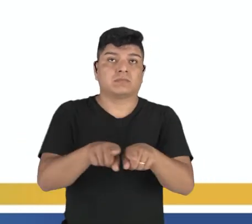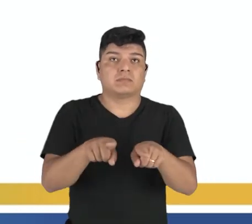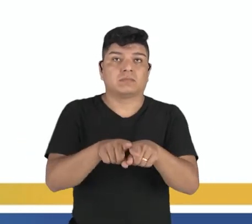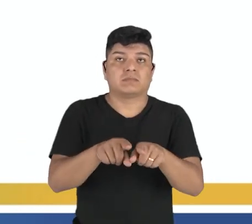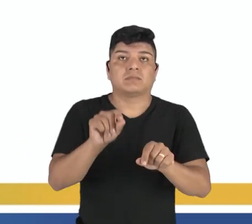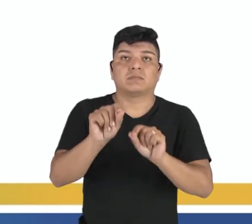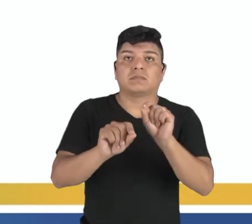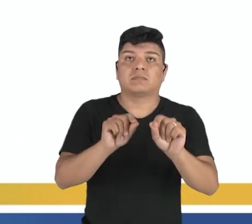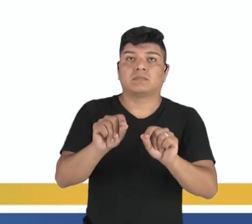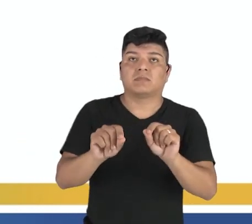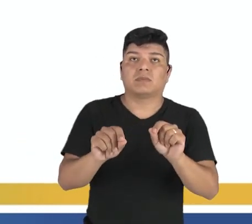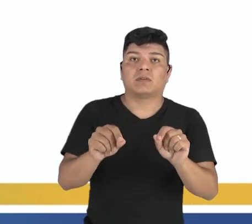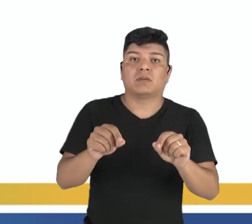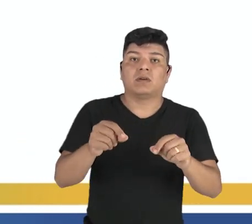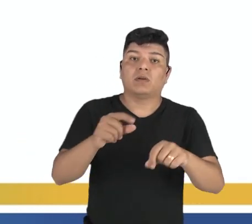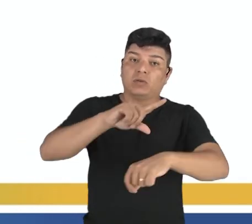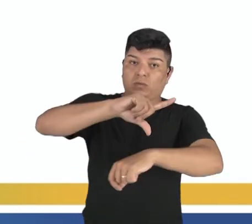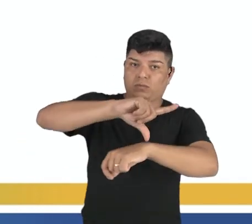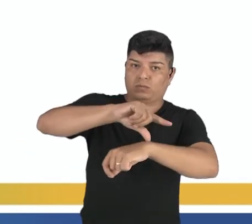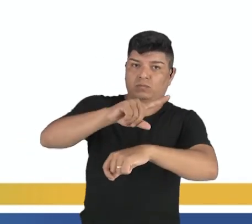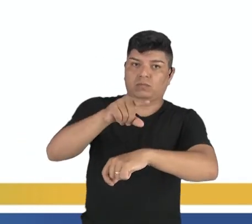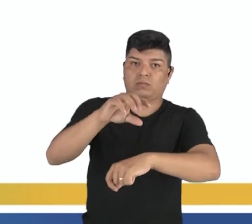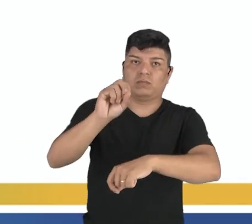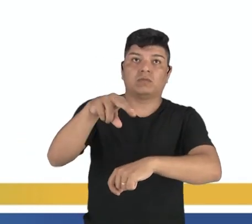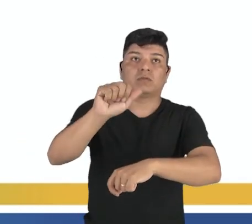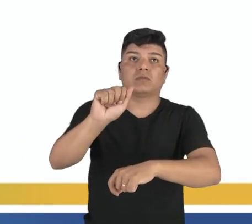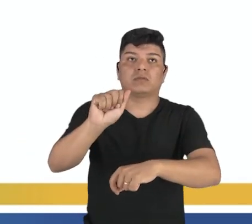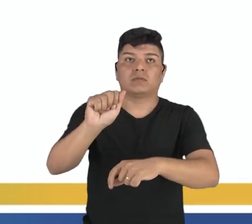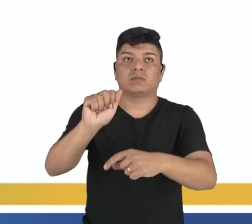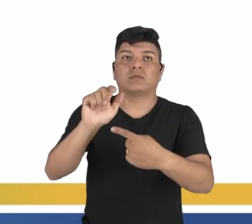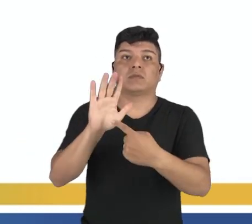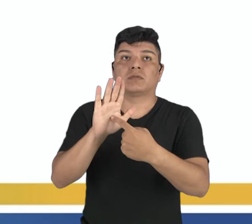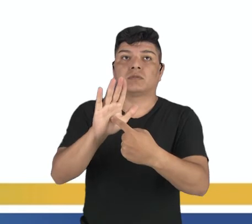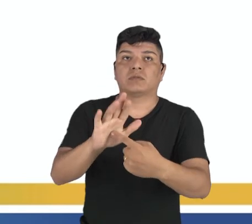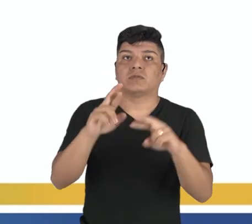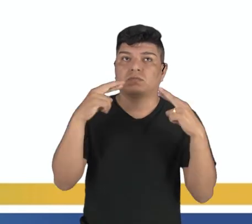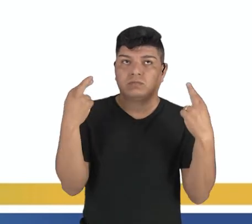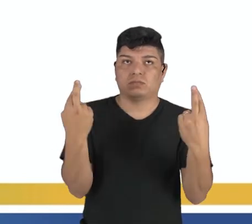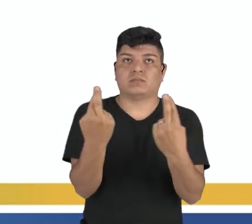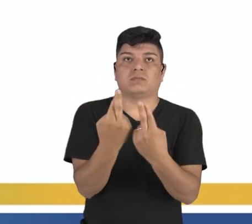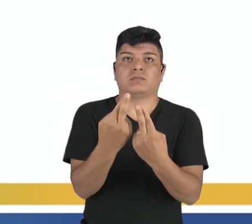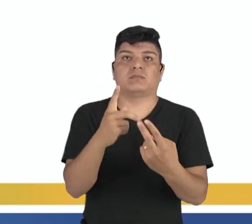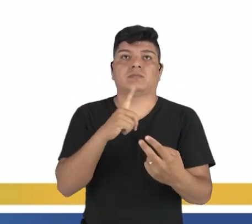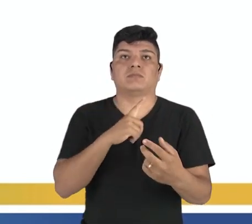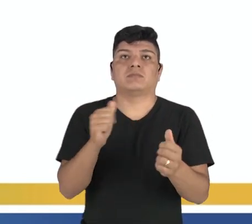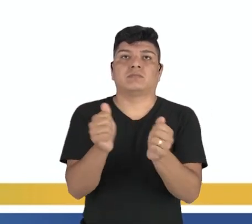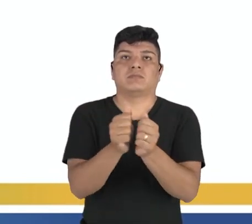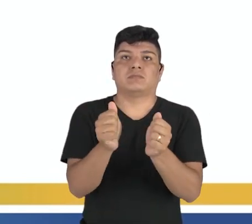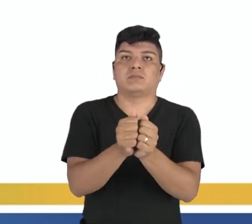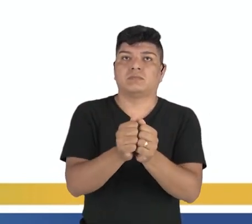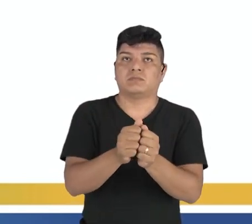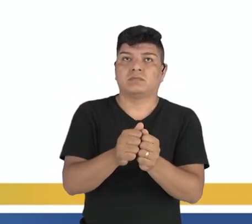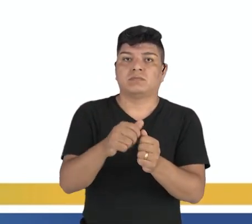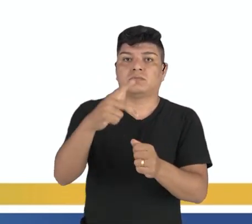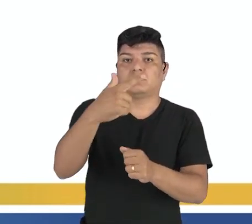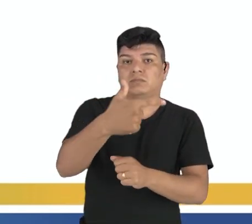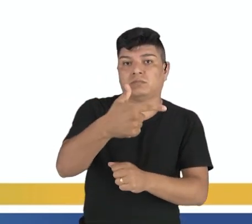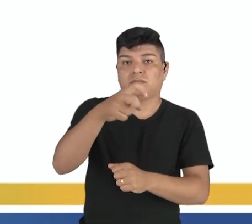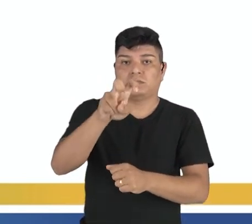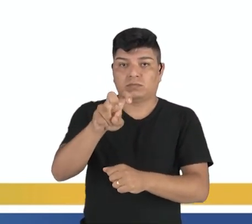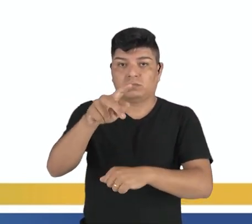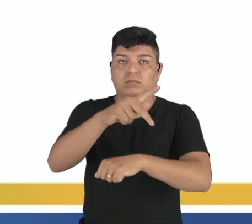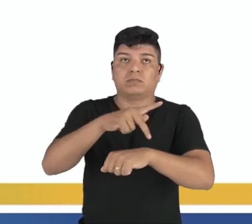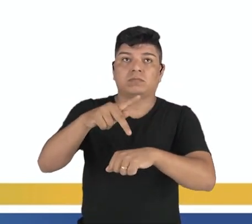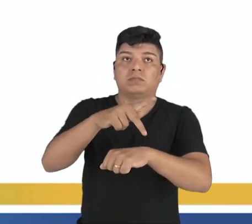horários, também denominados zonas horárias, foram estabelecidos através de uma reunião composta por representantes de 25 países